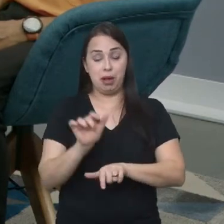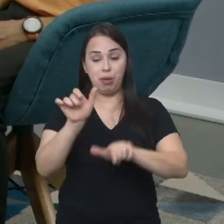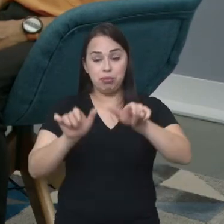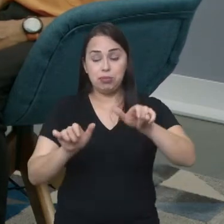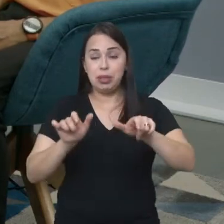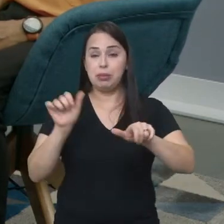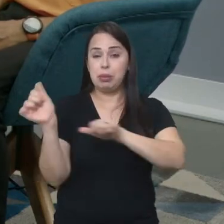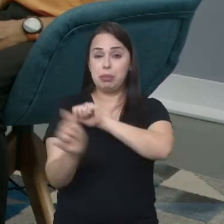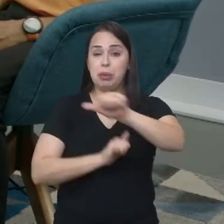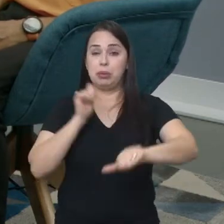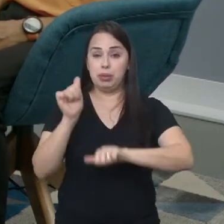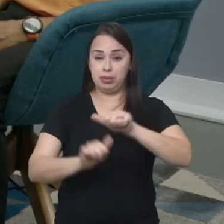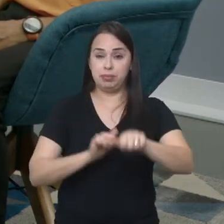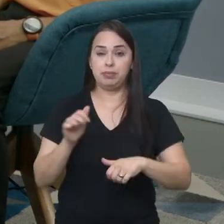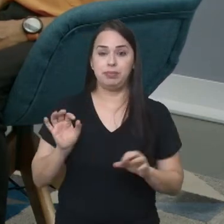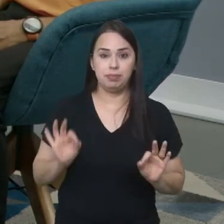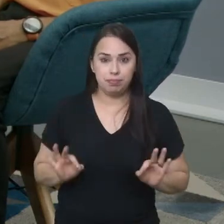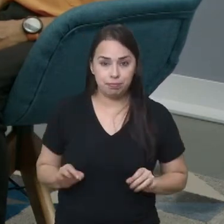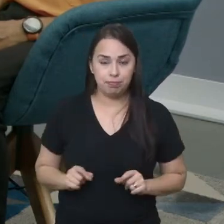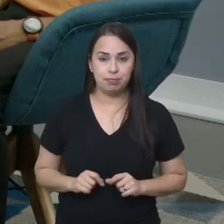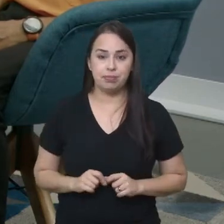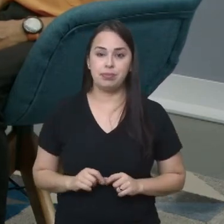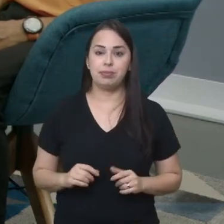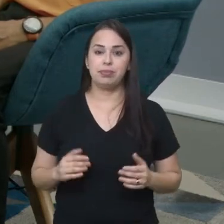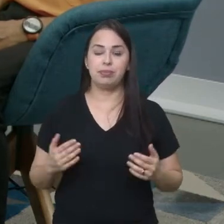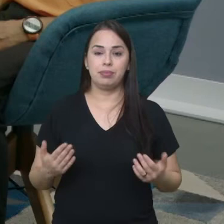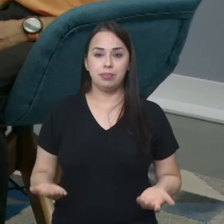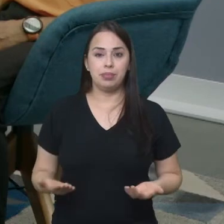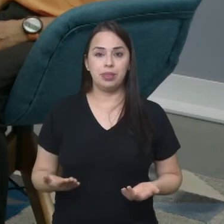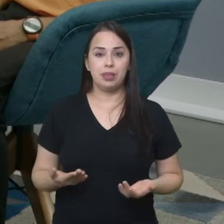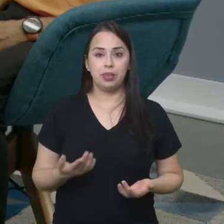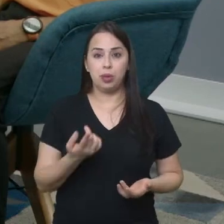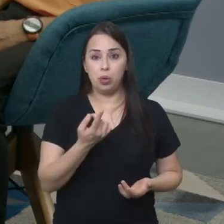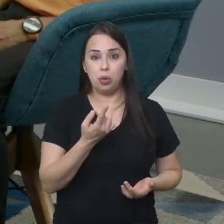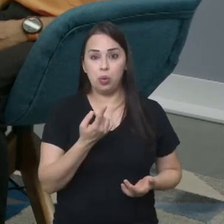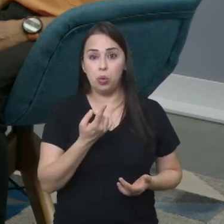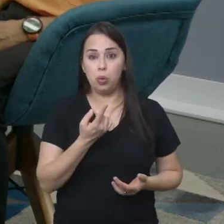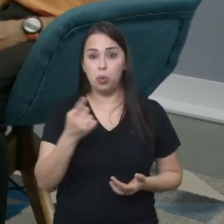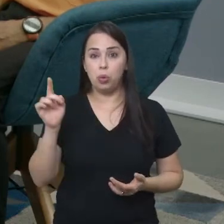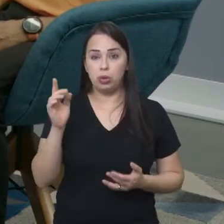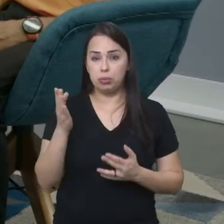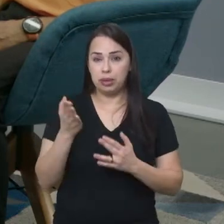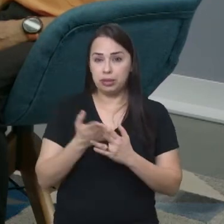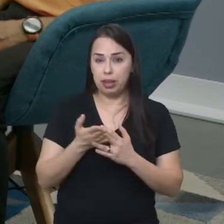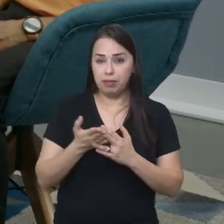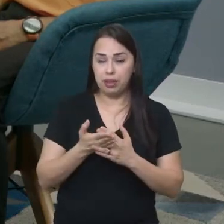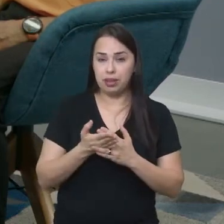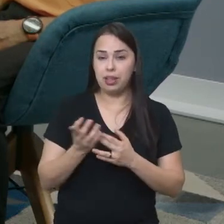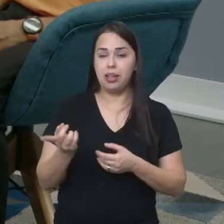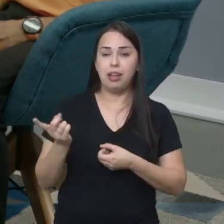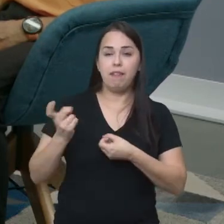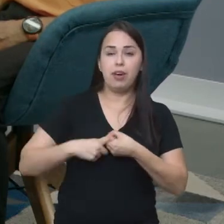história, não é mesmo? A gente vai para o nosso último intervalo e na volta a gente continua falando sobre os